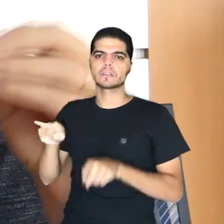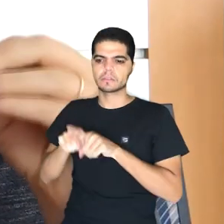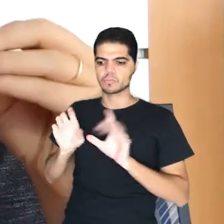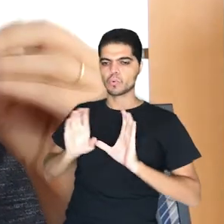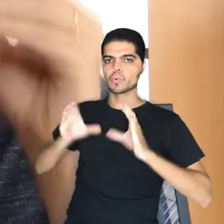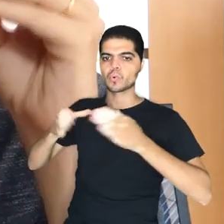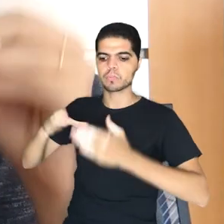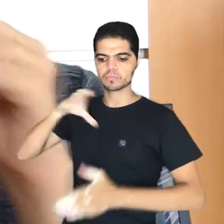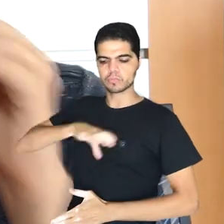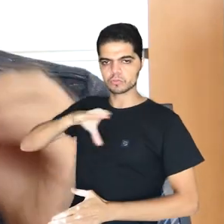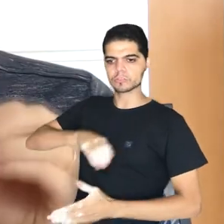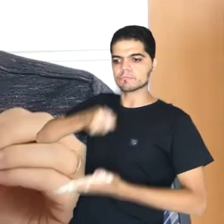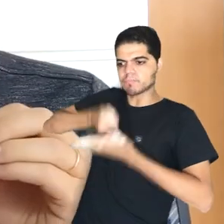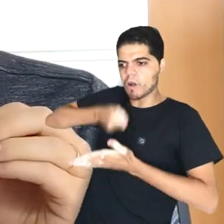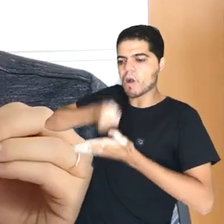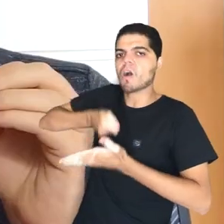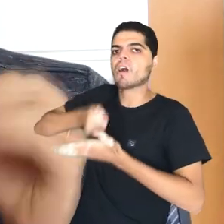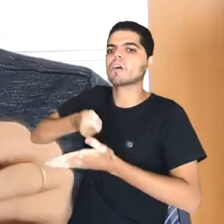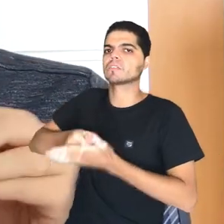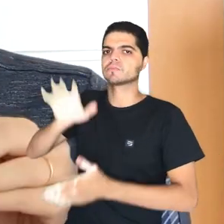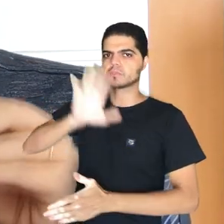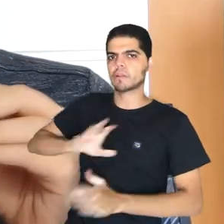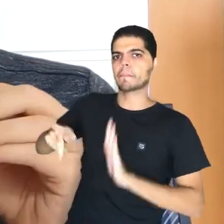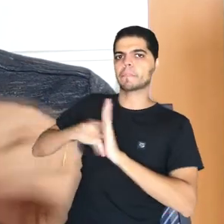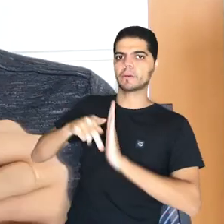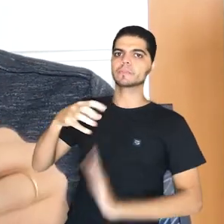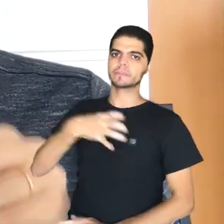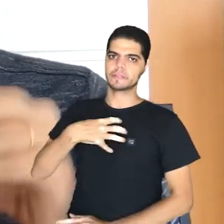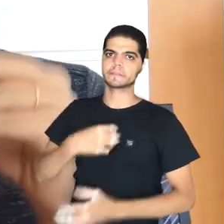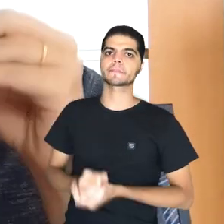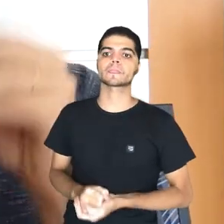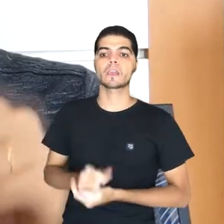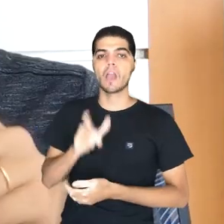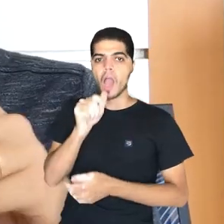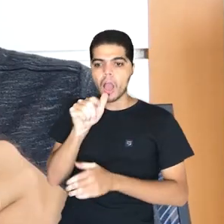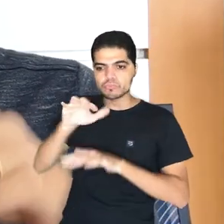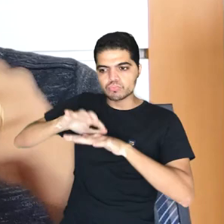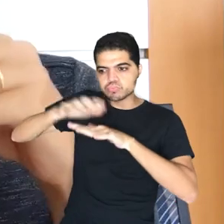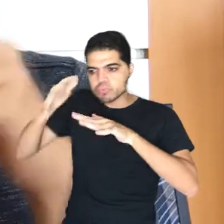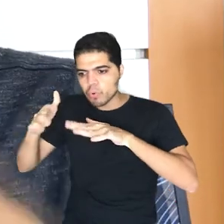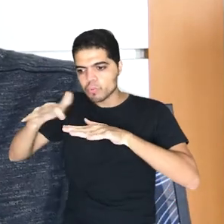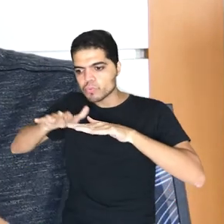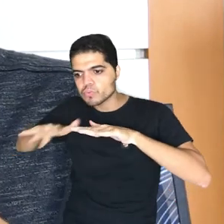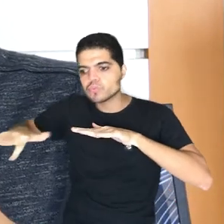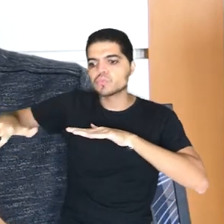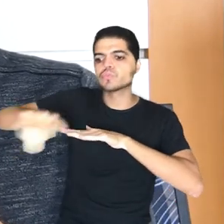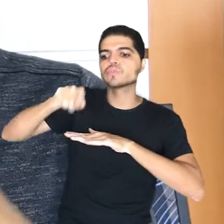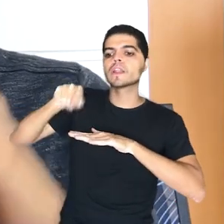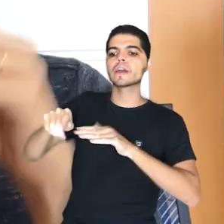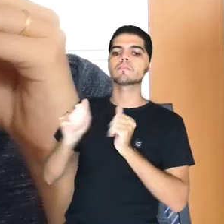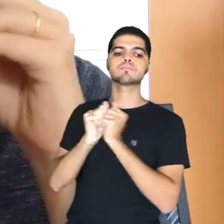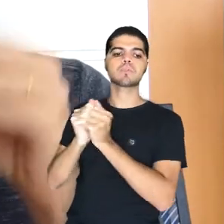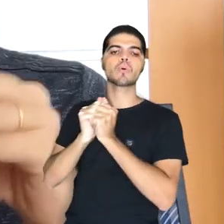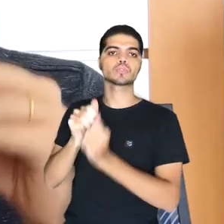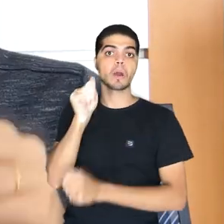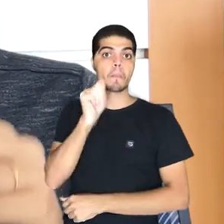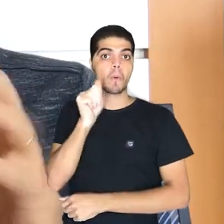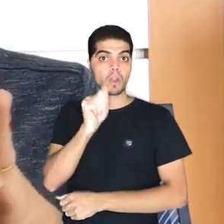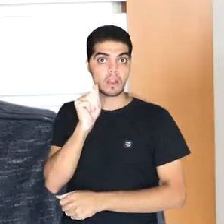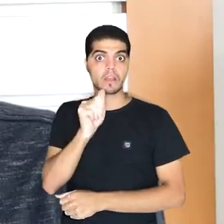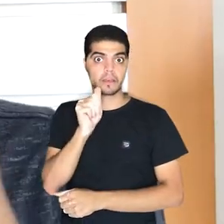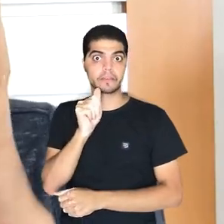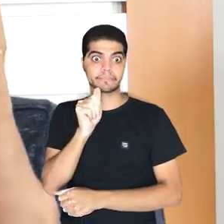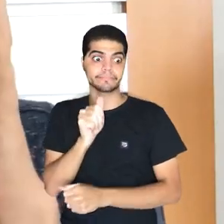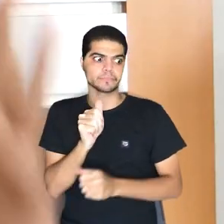em uma localidade específica da Bahia. Na ilha de Itaparica, ela e o grupo de mulheres que ela liderava